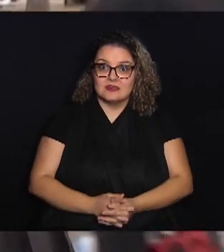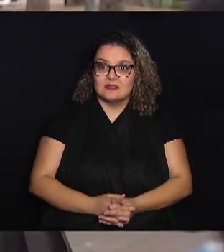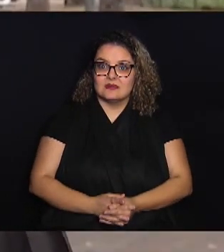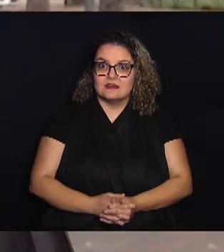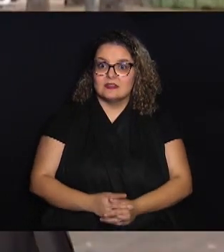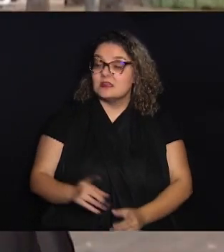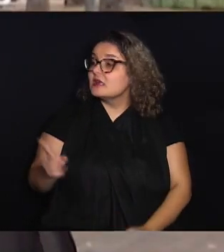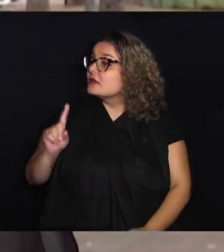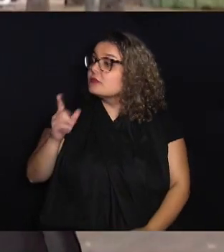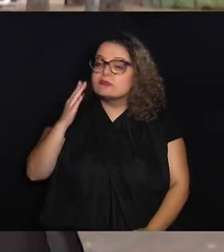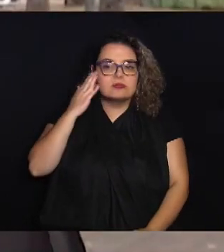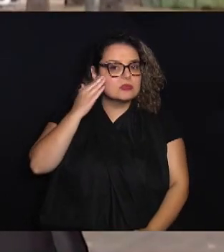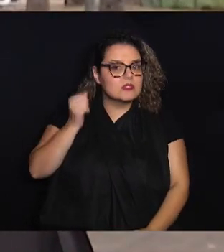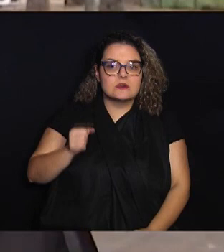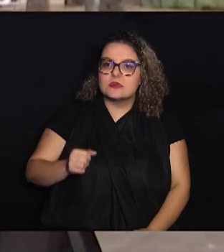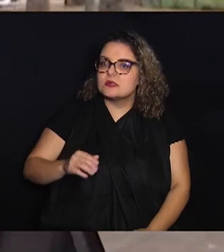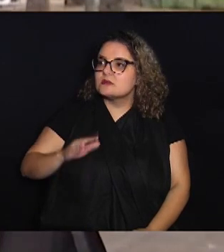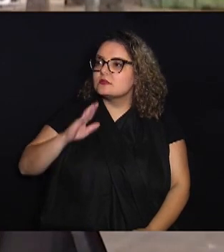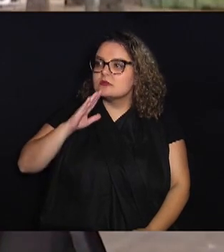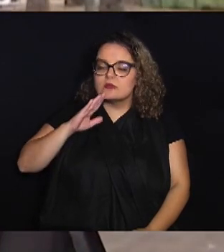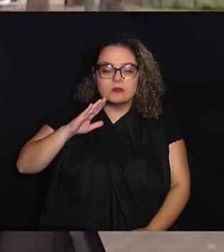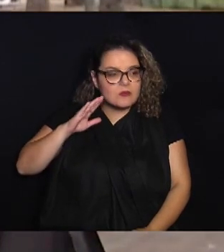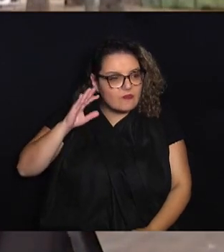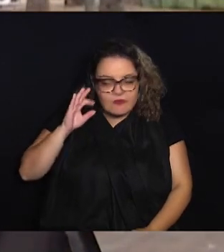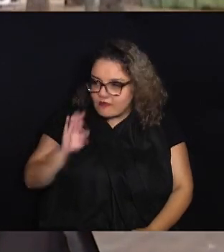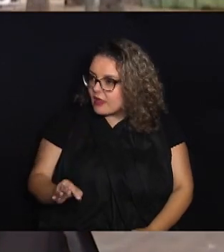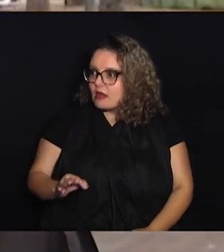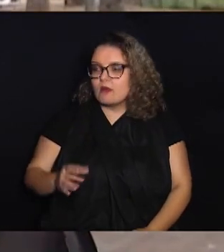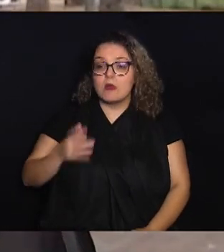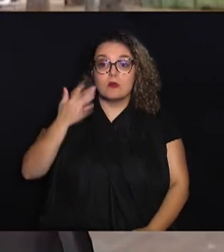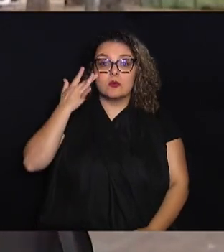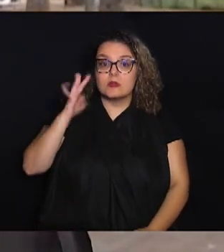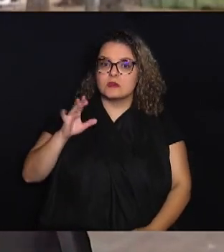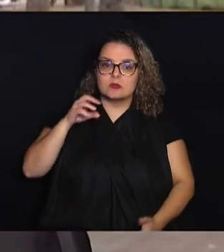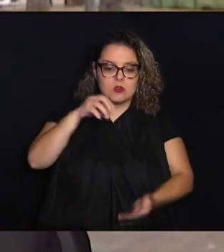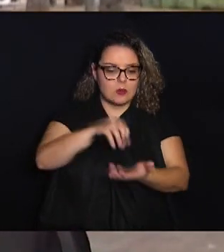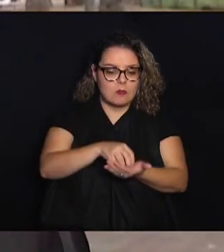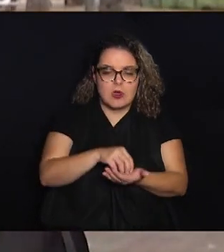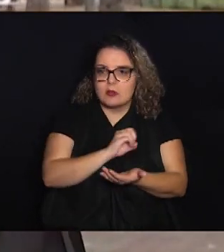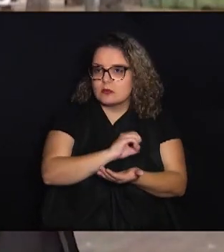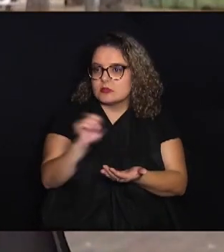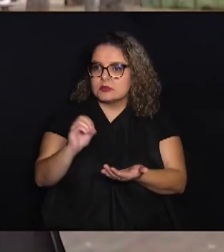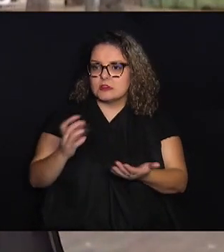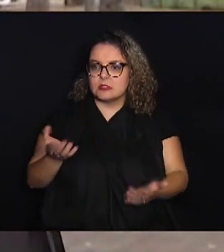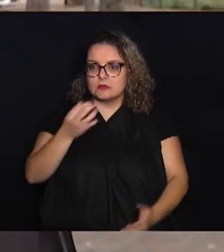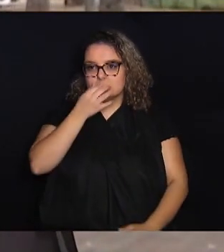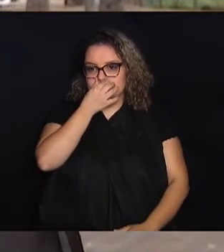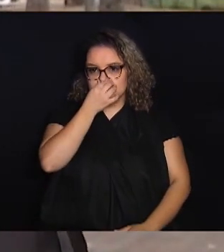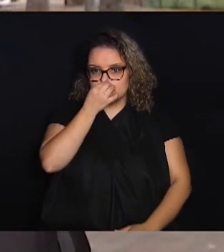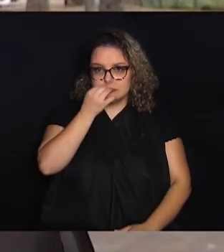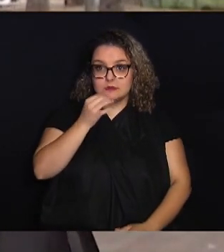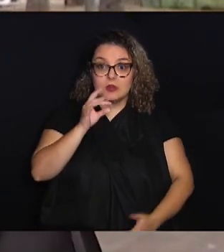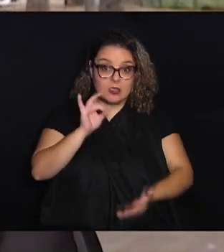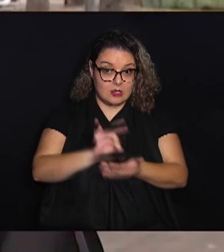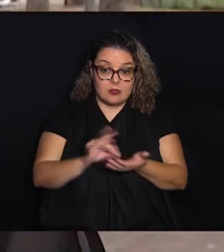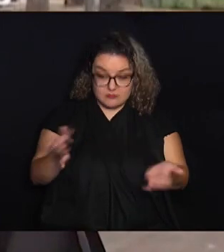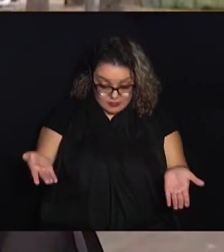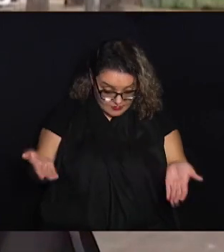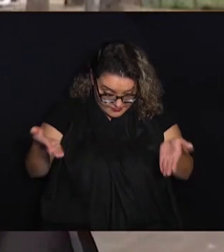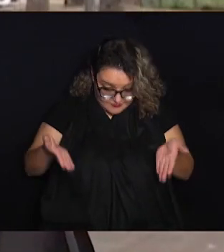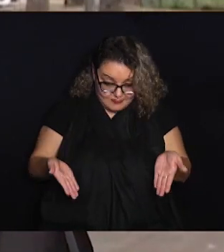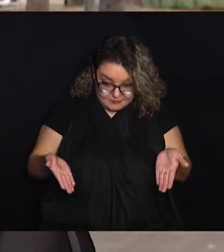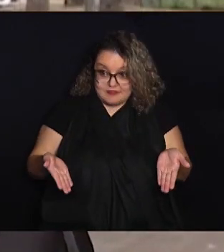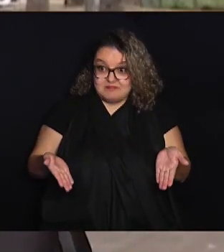Não sabia, eu juro para você, não sabia do Marco Zero assim. E realmente eu